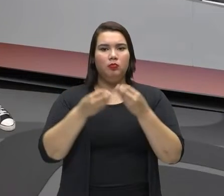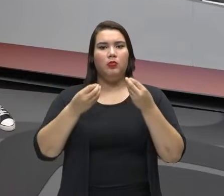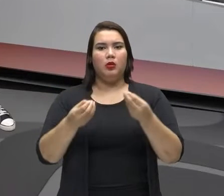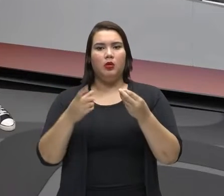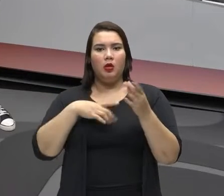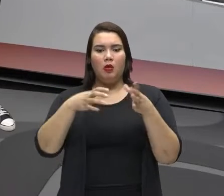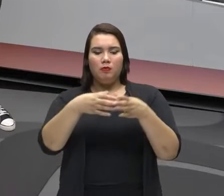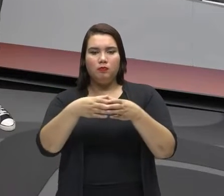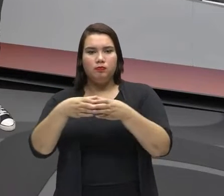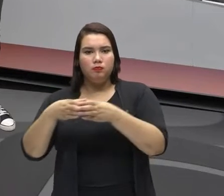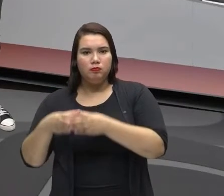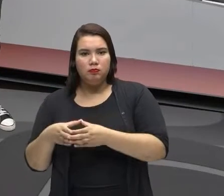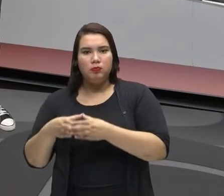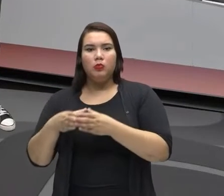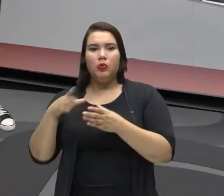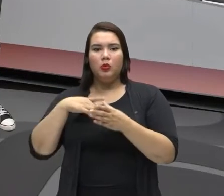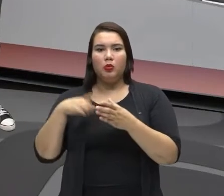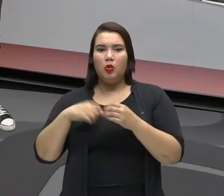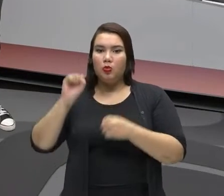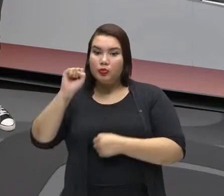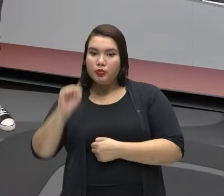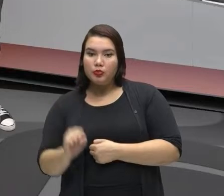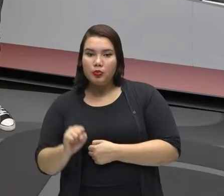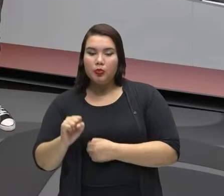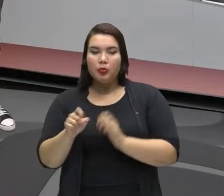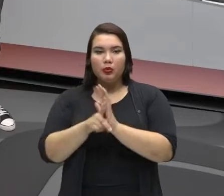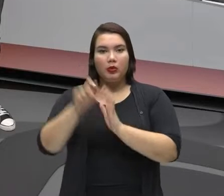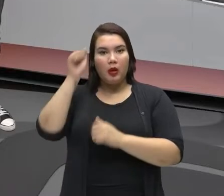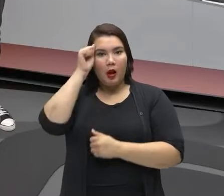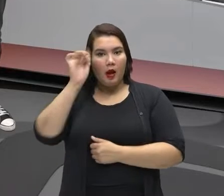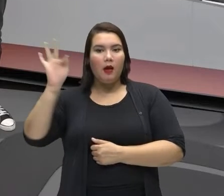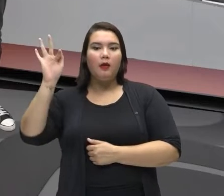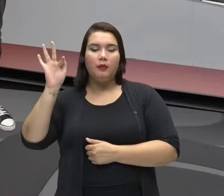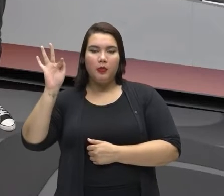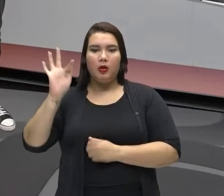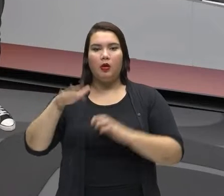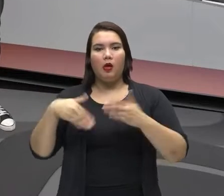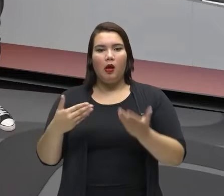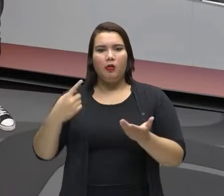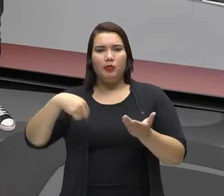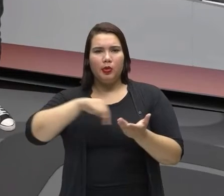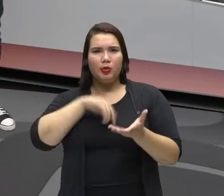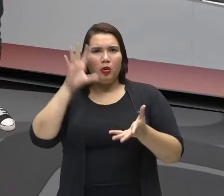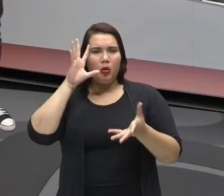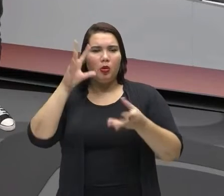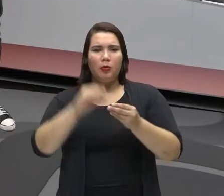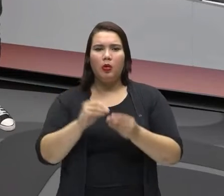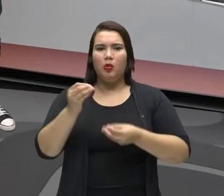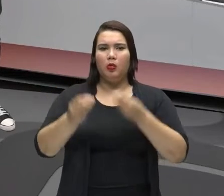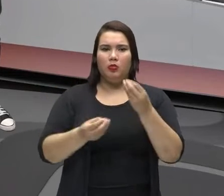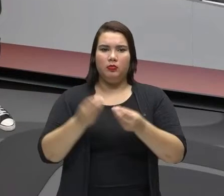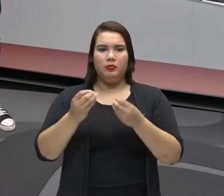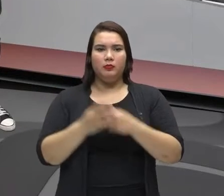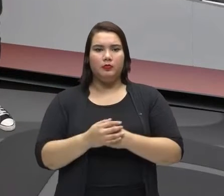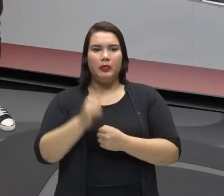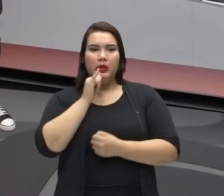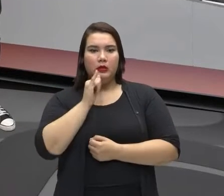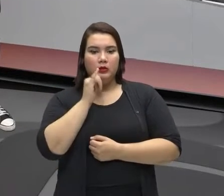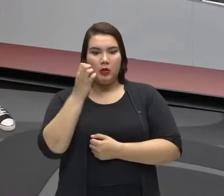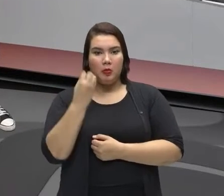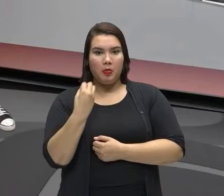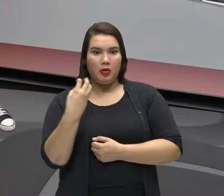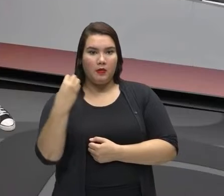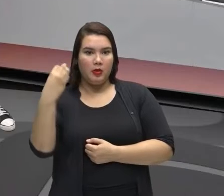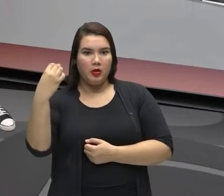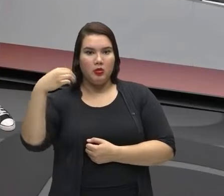do interior mais ao sul do continente africano. Para a gente ter uma ideia, olha só, uma viagem de Maghreb, que é